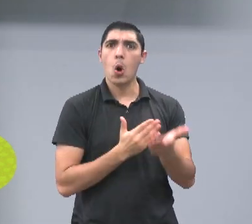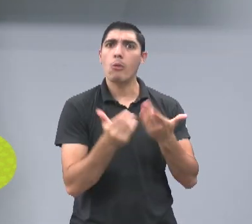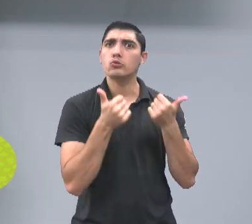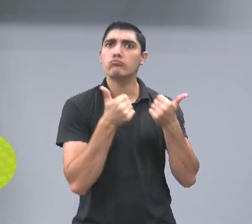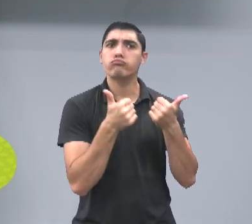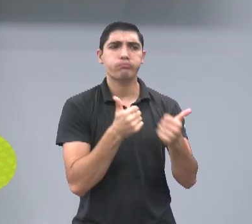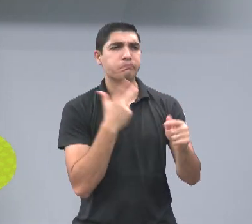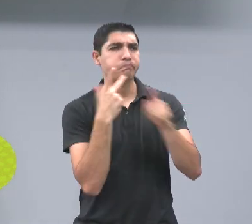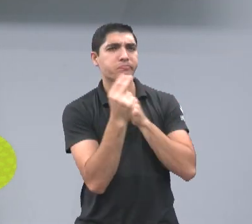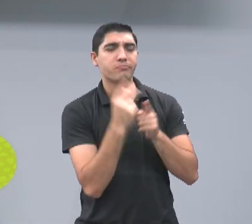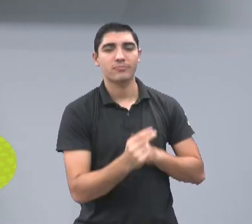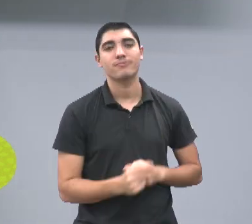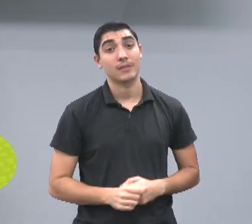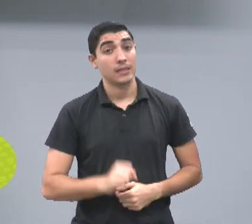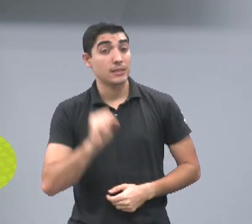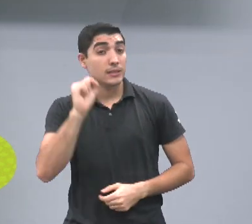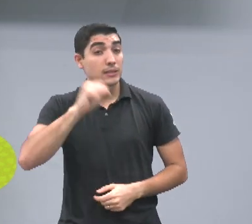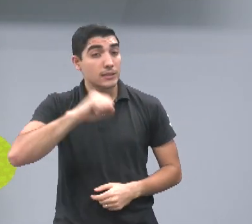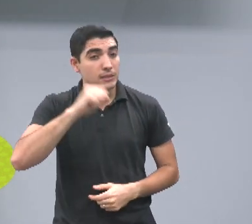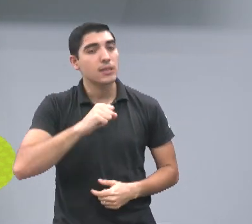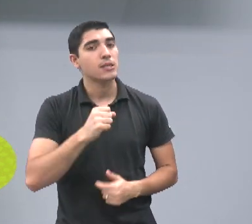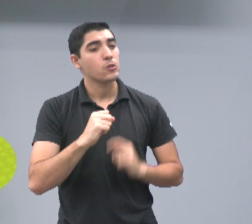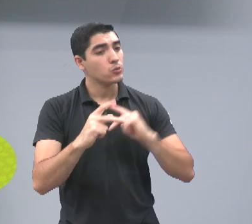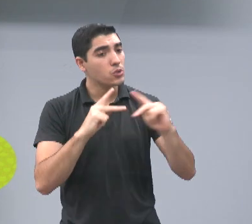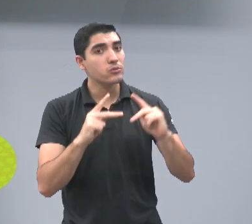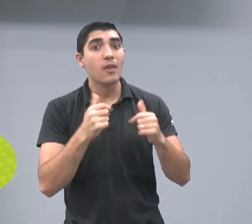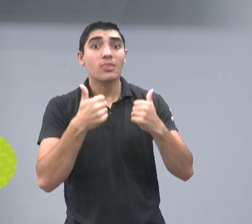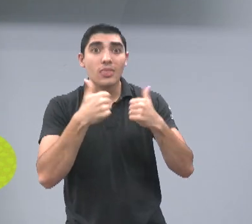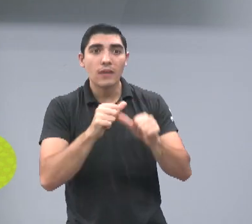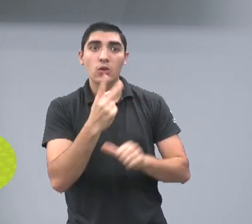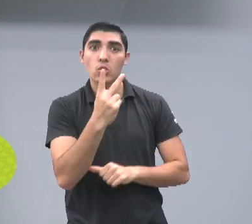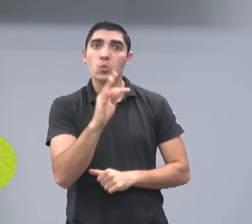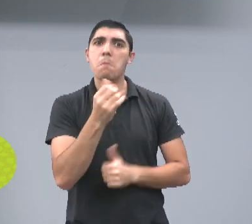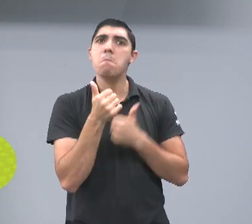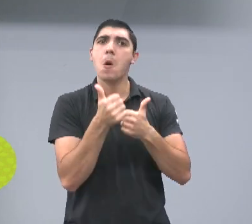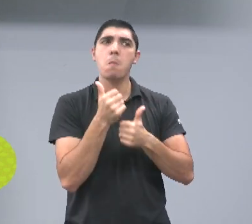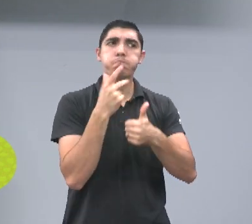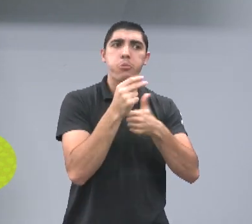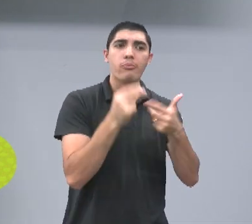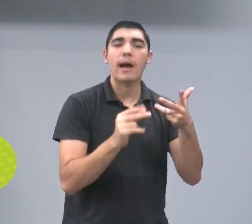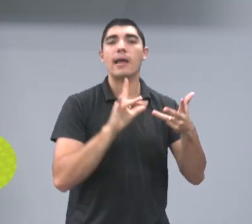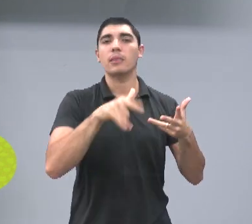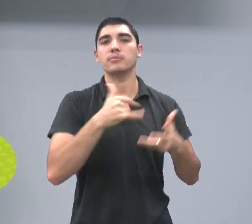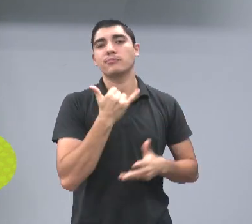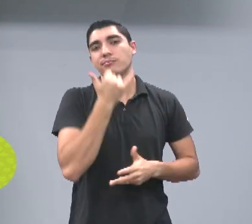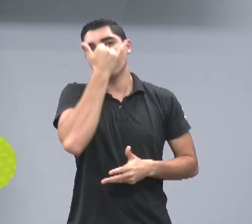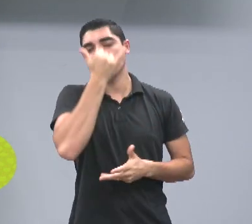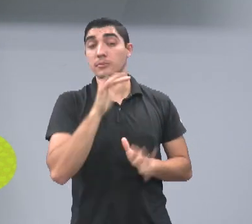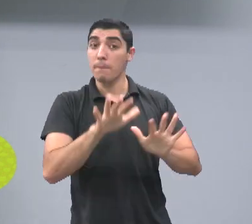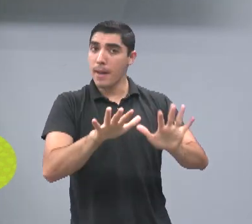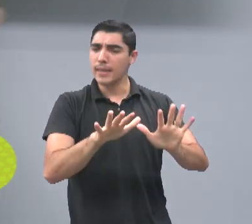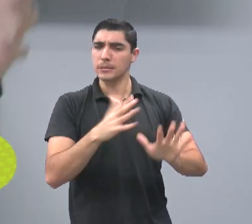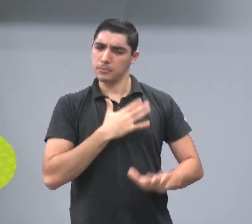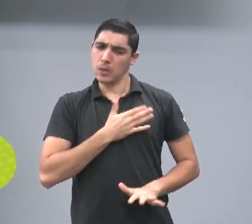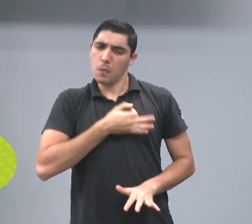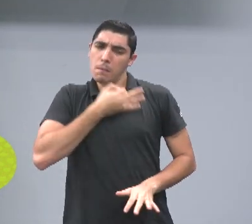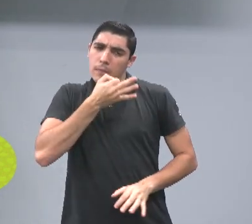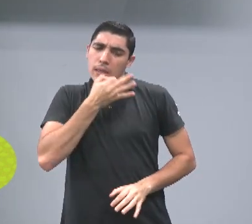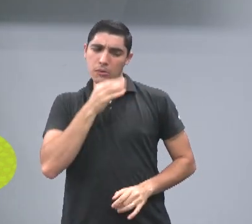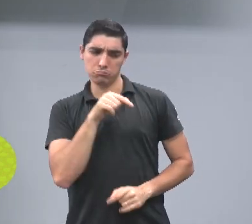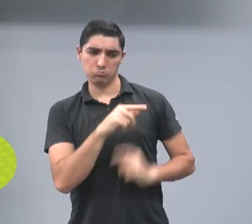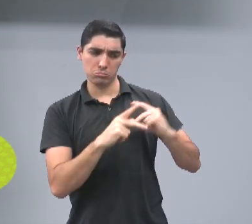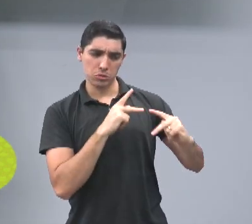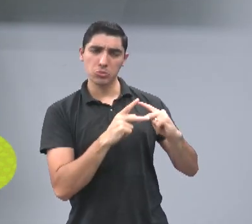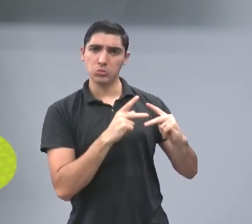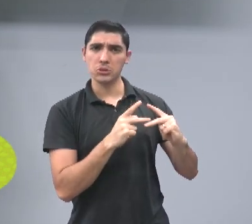esse pequeno deslize, como a gente falou, por descuido ali, mas acho que esse time do São José está fazendo mais jogos